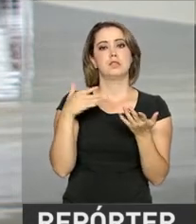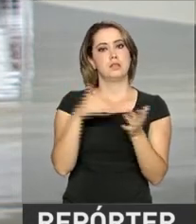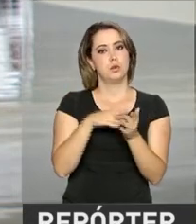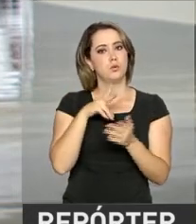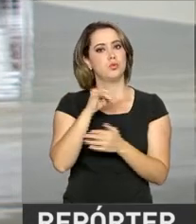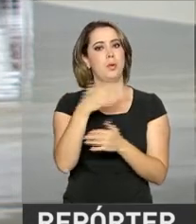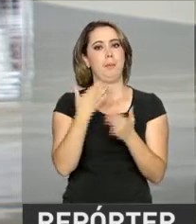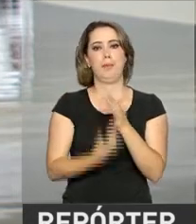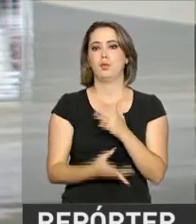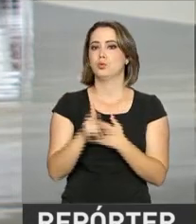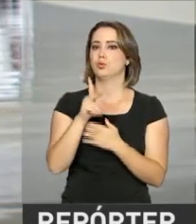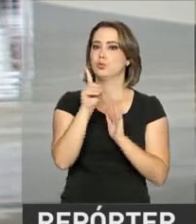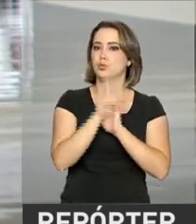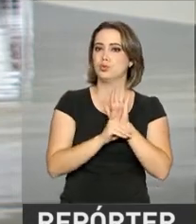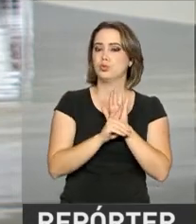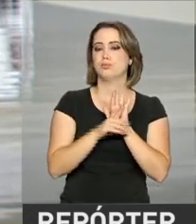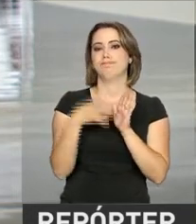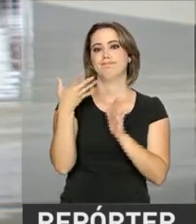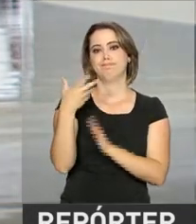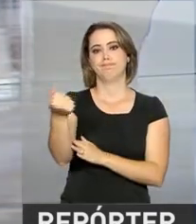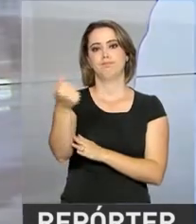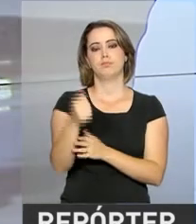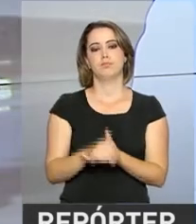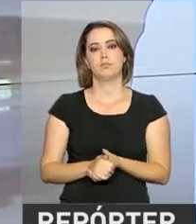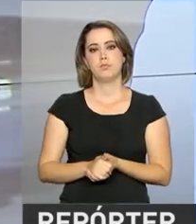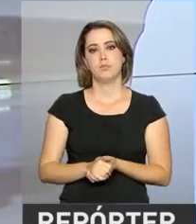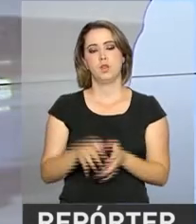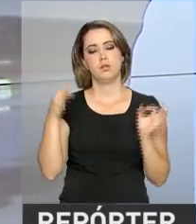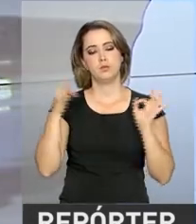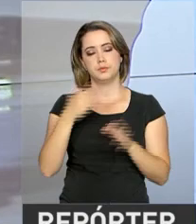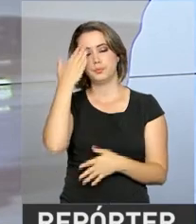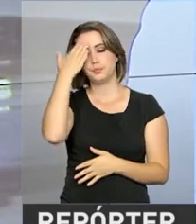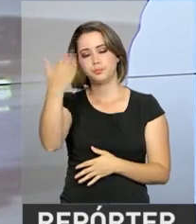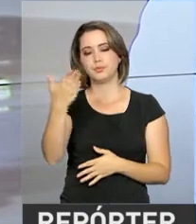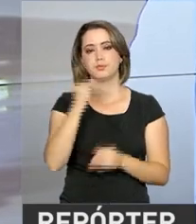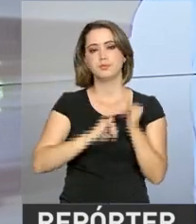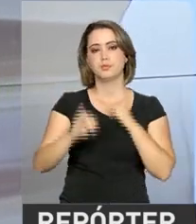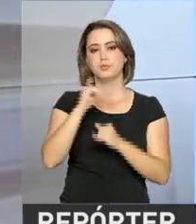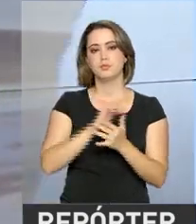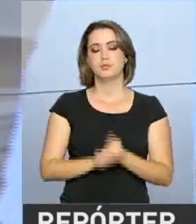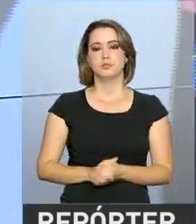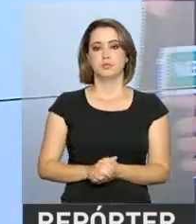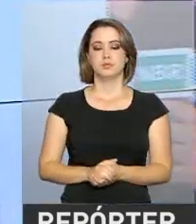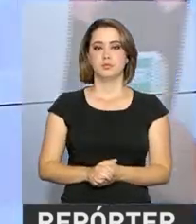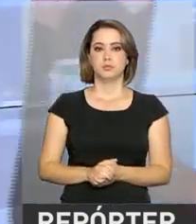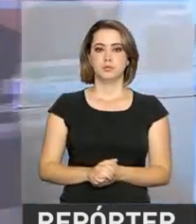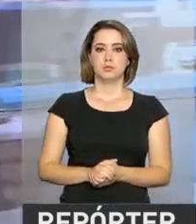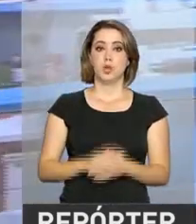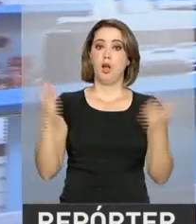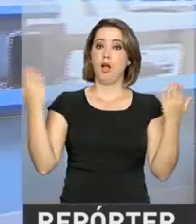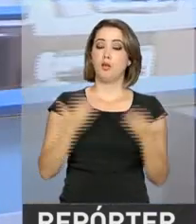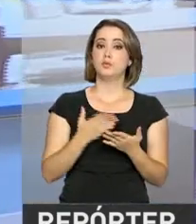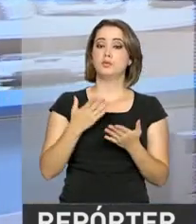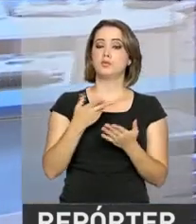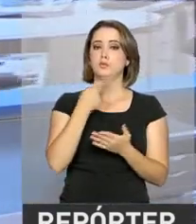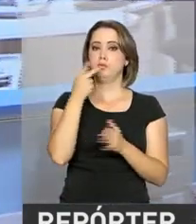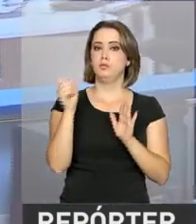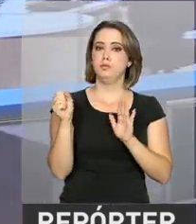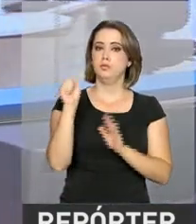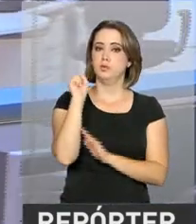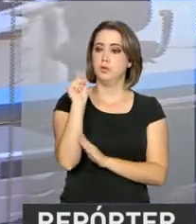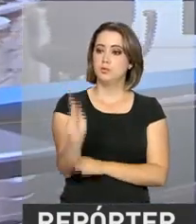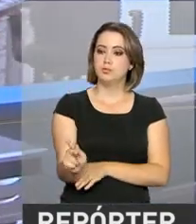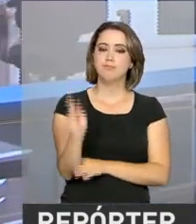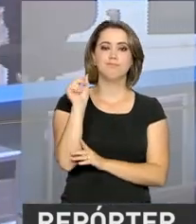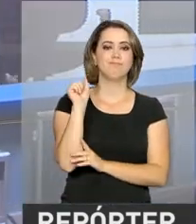vai perder o direito ao benefício, Roberto. Certo, Gabriela. Obrigado por essas informações. E o assunto agora é a Previdência